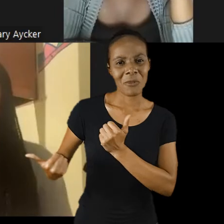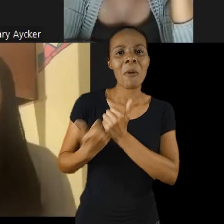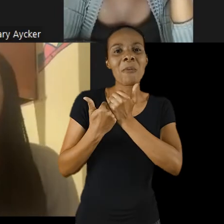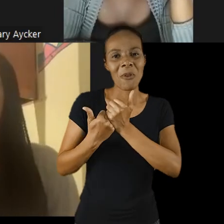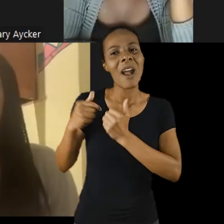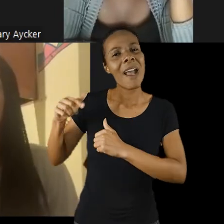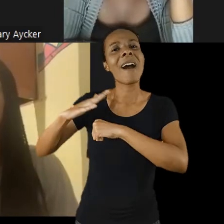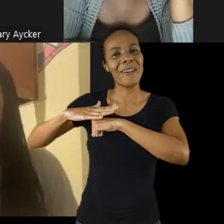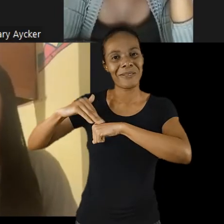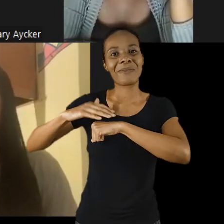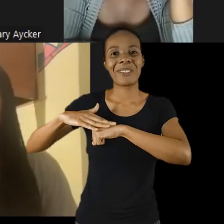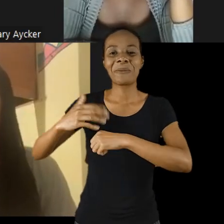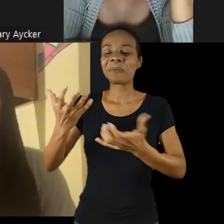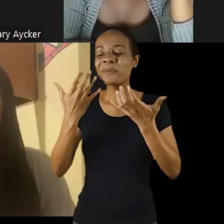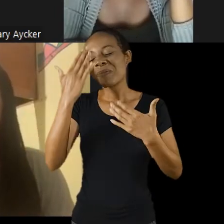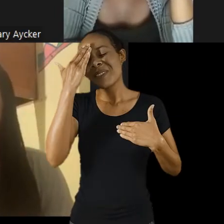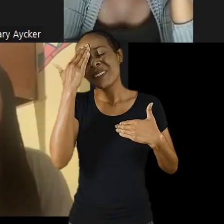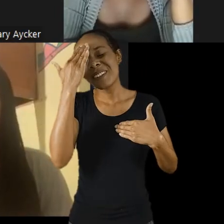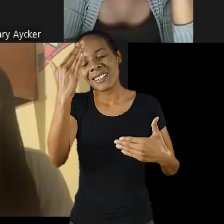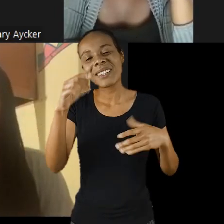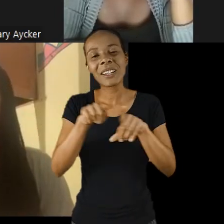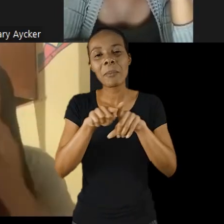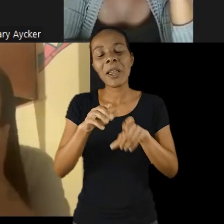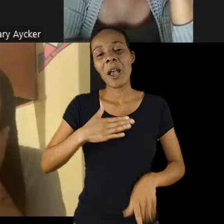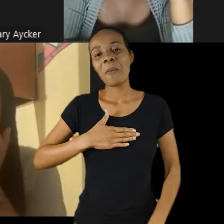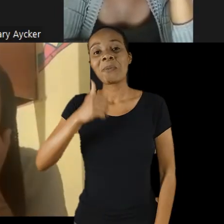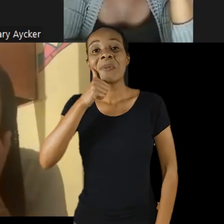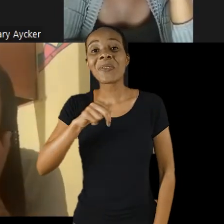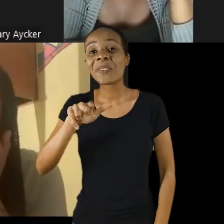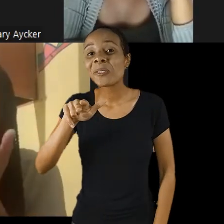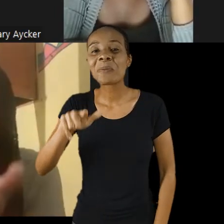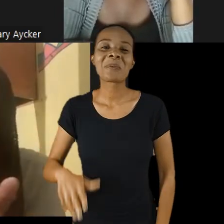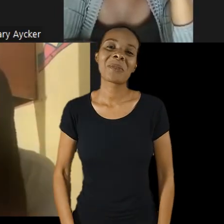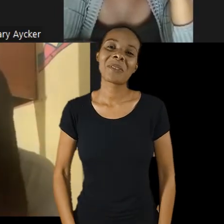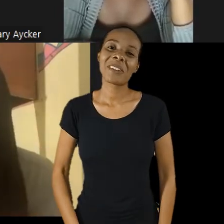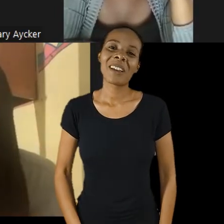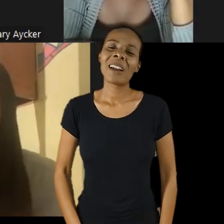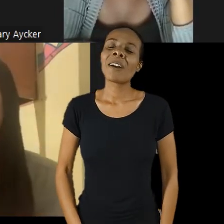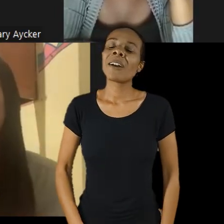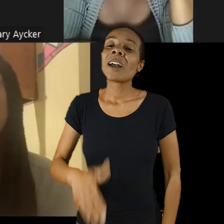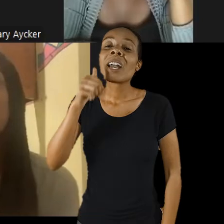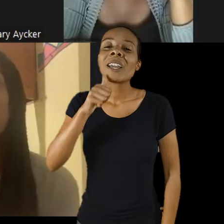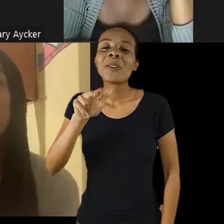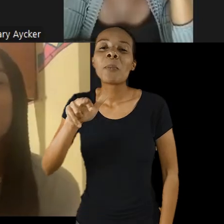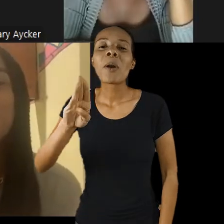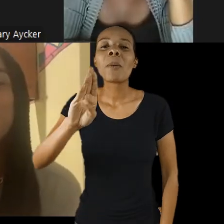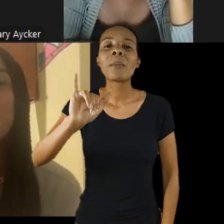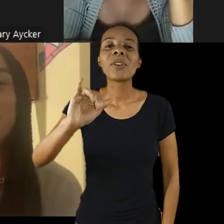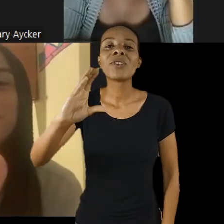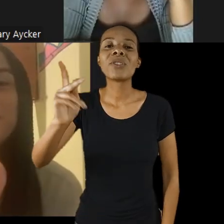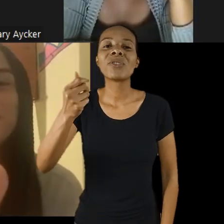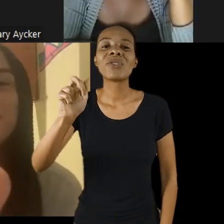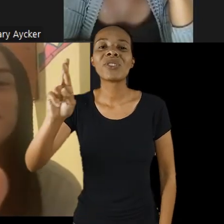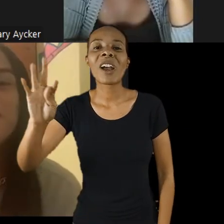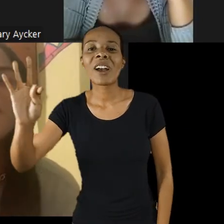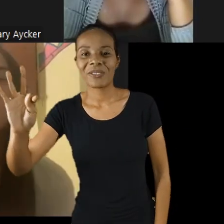isso, eu quero só agradecer minha irmã Bicharte, minha irmã, que Oxóssi sempre coloque fogo nessa flecha